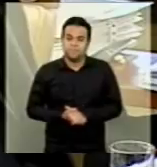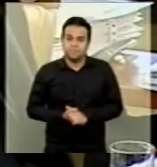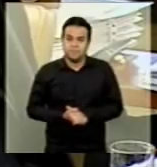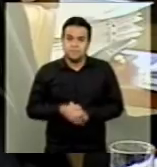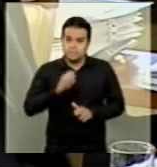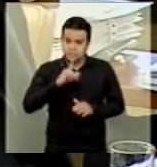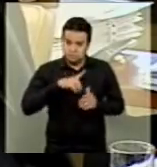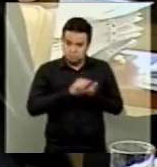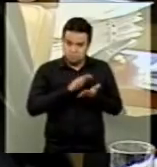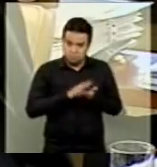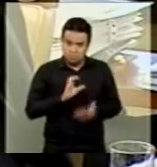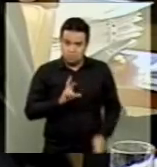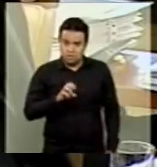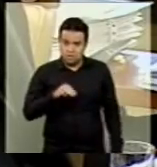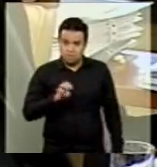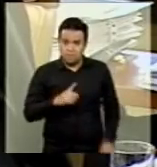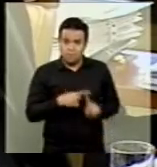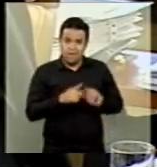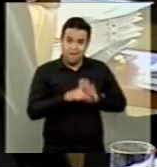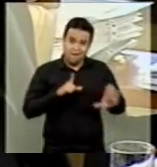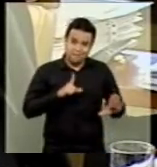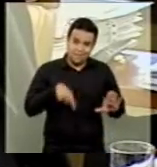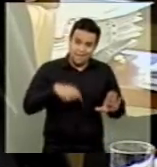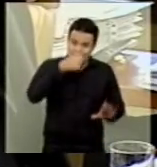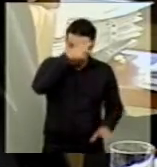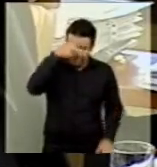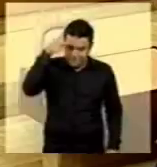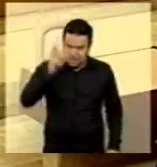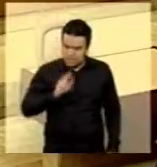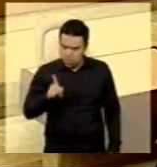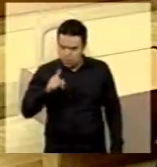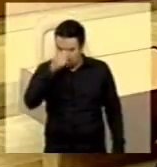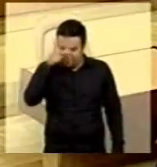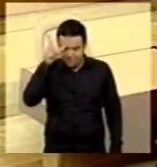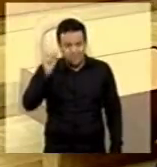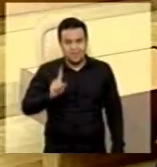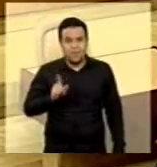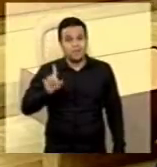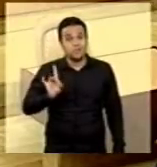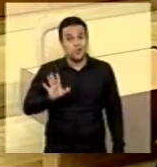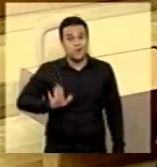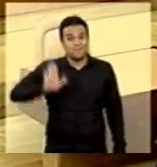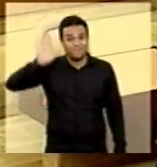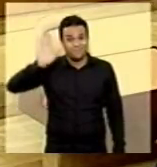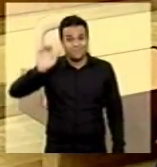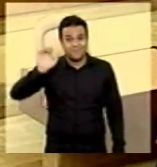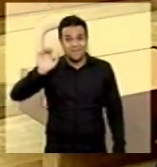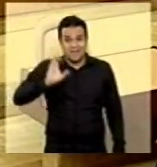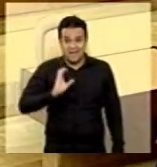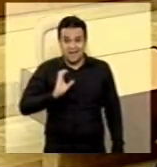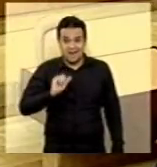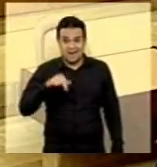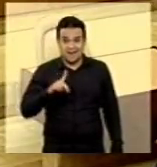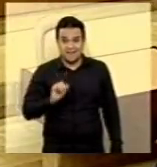em razão de ser prefeito. Não era prefeito, ele não era. Era candidato. Era candidato. Então, mas a